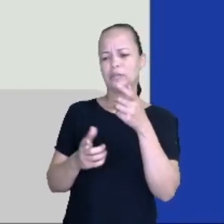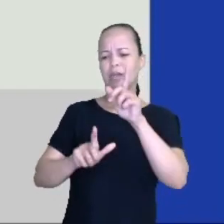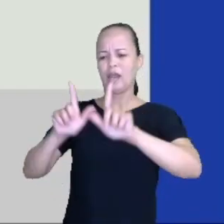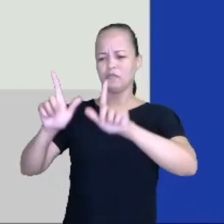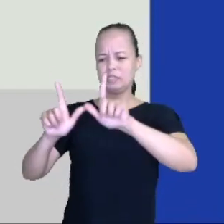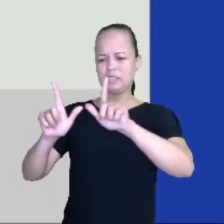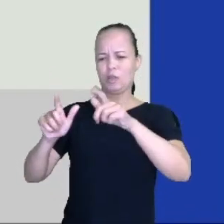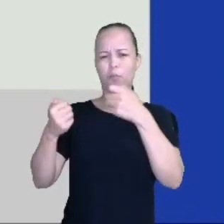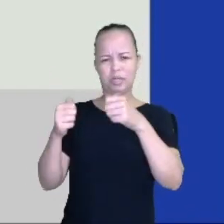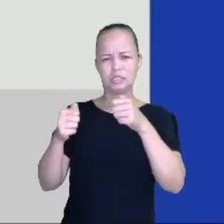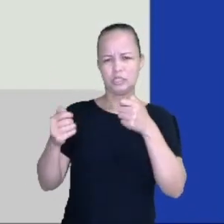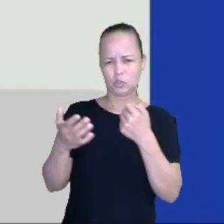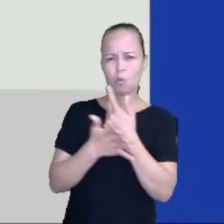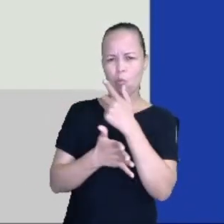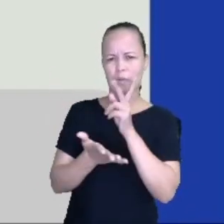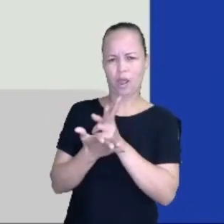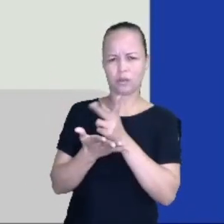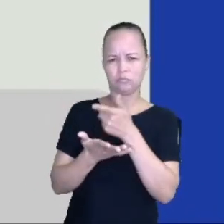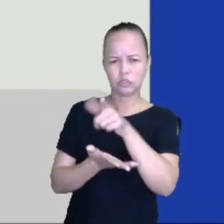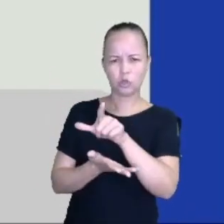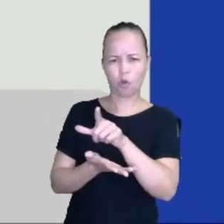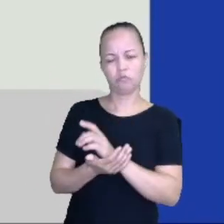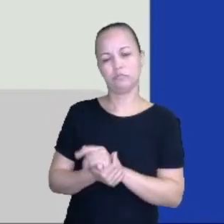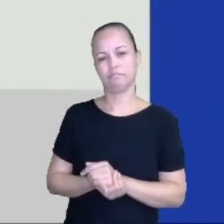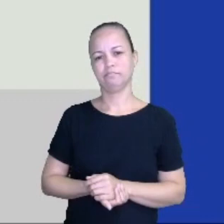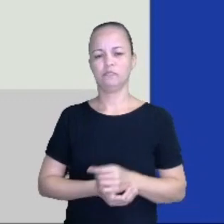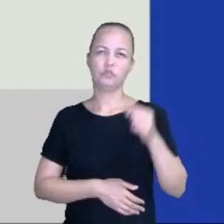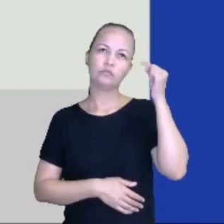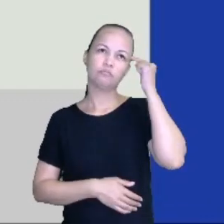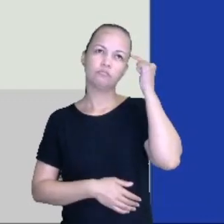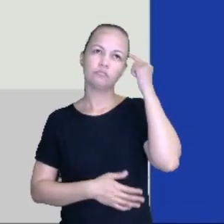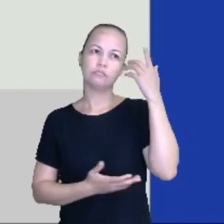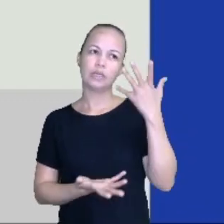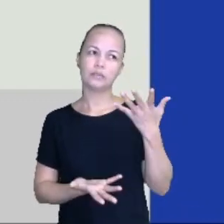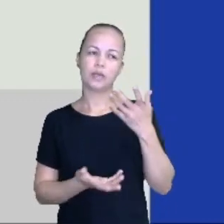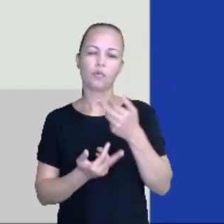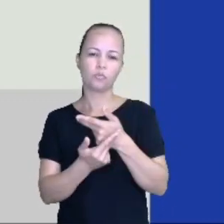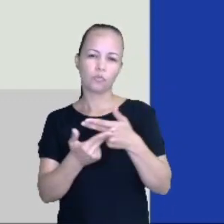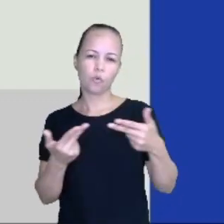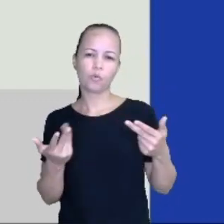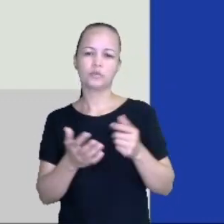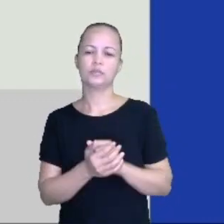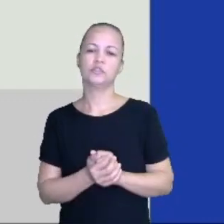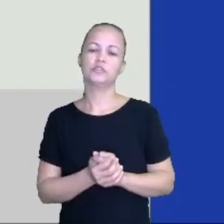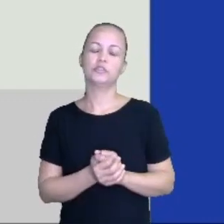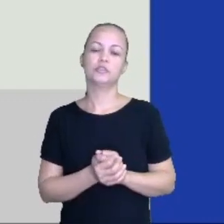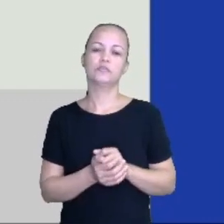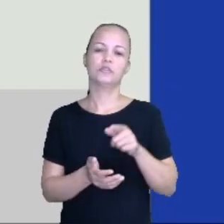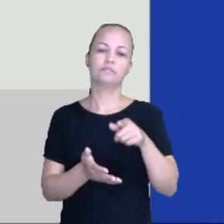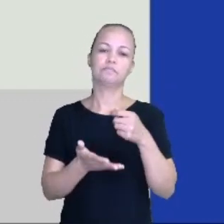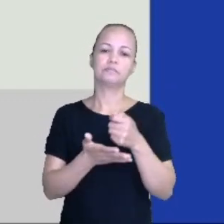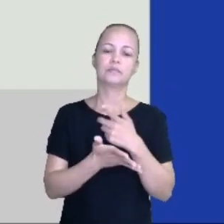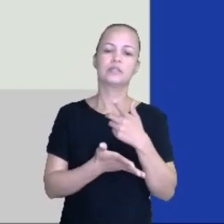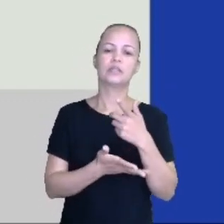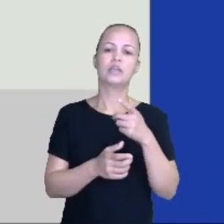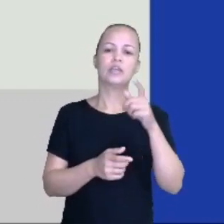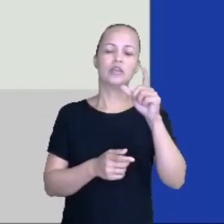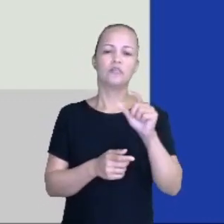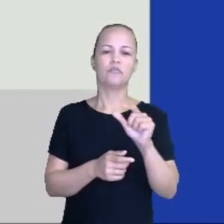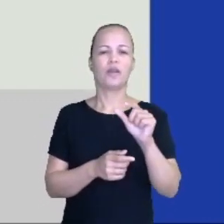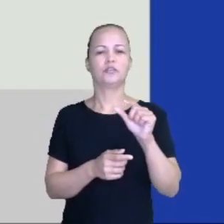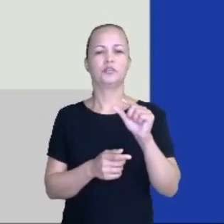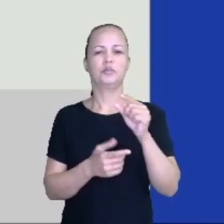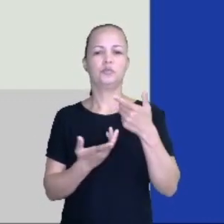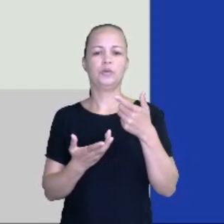preciso de tanta coisa? Você vai pensar nisso e você vai reduzir a quantidade de coisas que você vai comprar e você vai reduzir